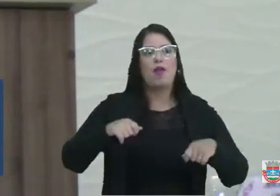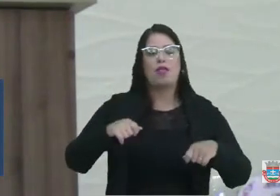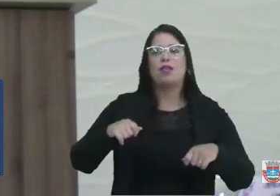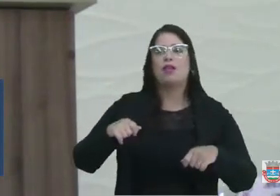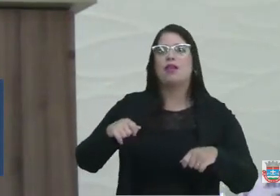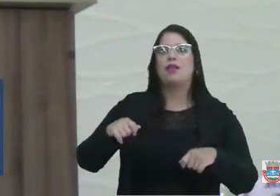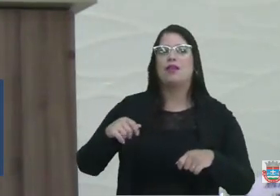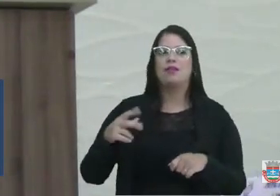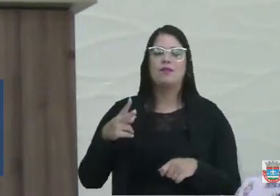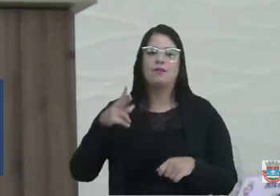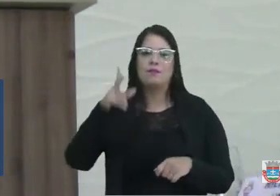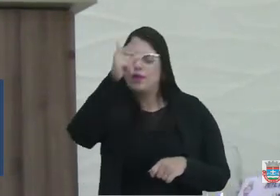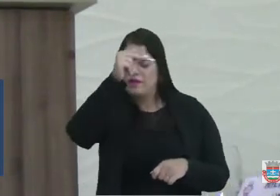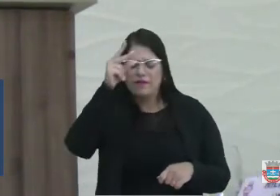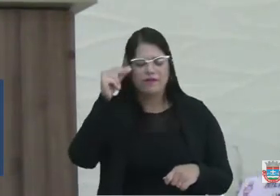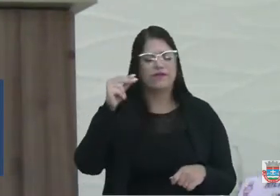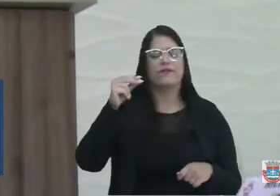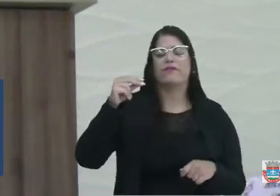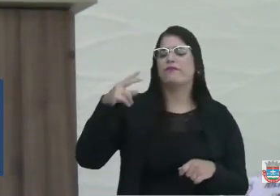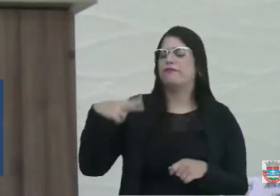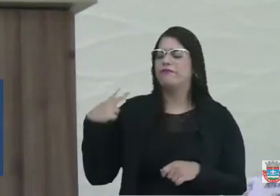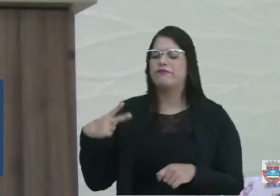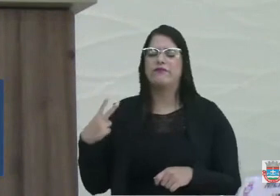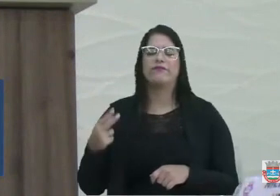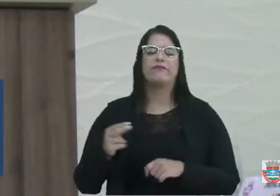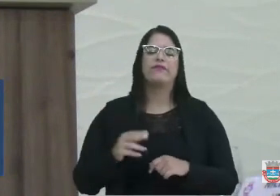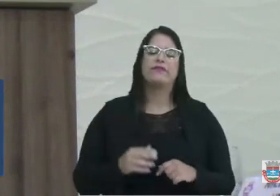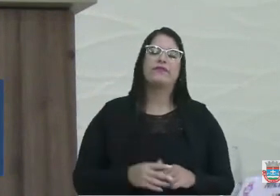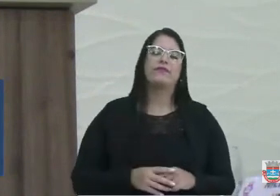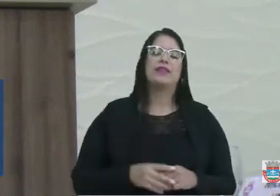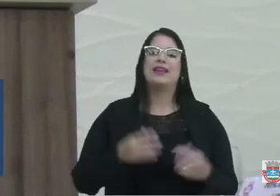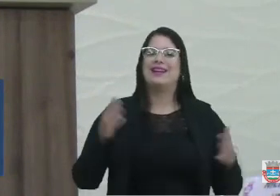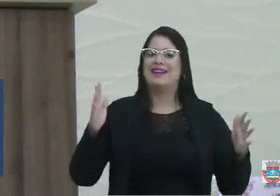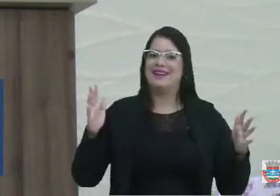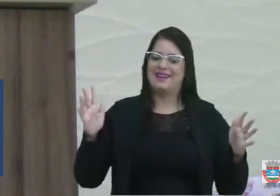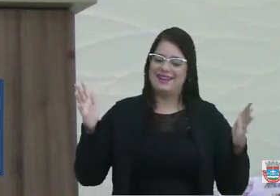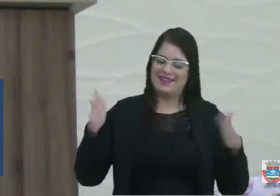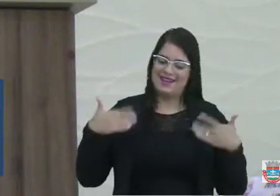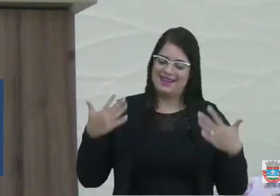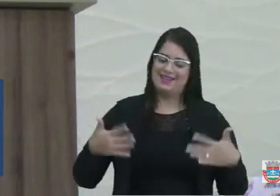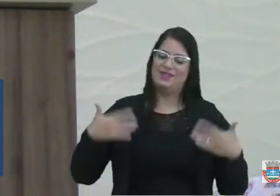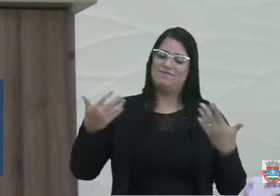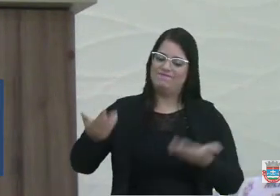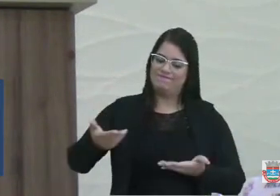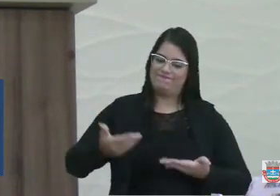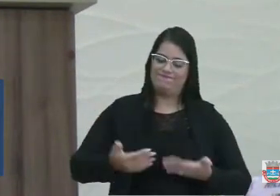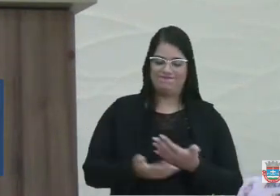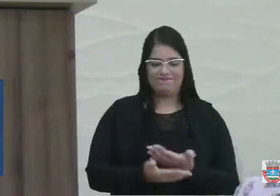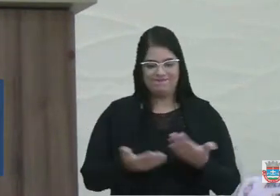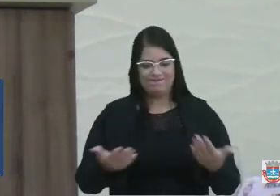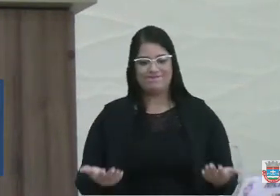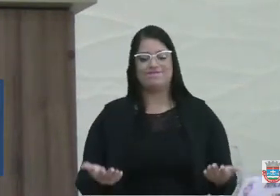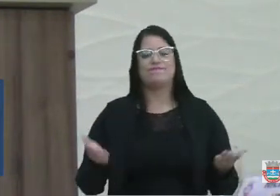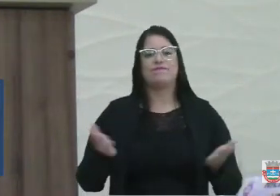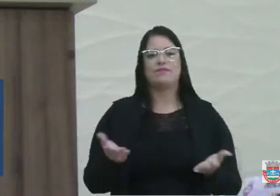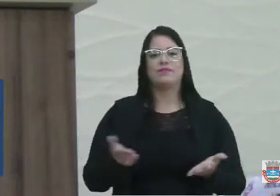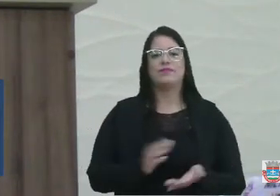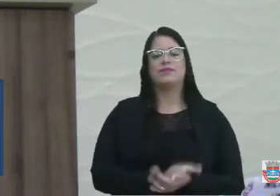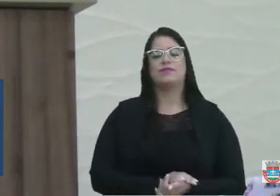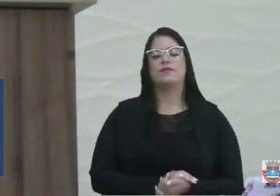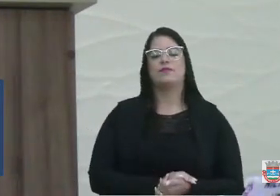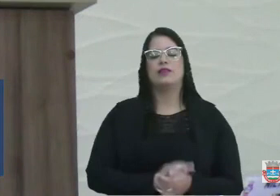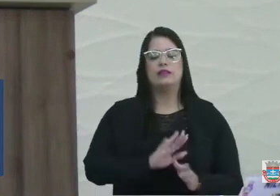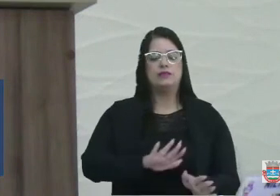Sucessivamente. Então, é uma alegria para nós termos que receber vocês hoje aqui nesta casa. E também falar dos votos de felicitações, né?